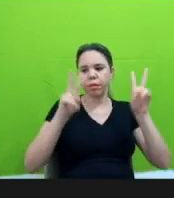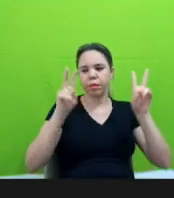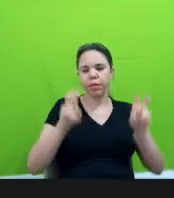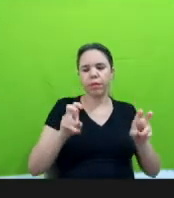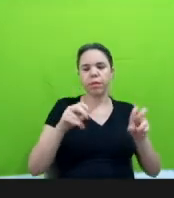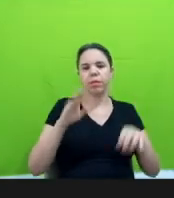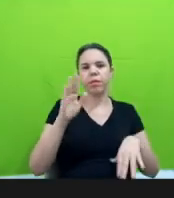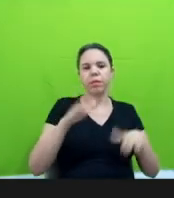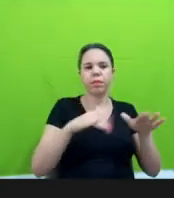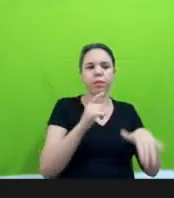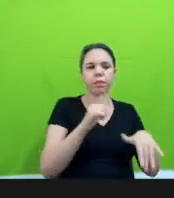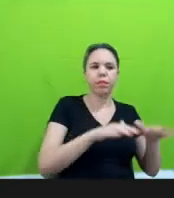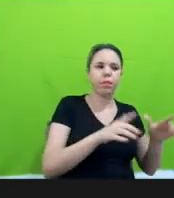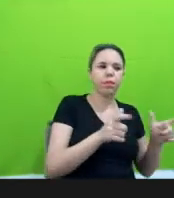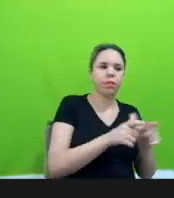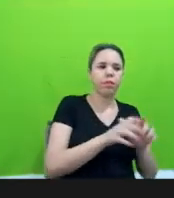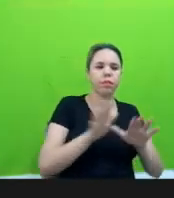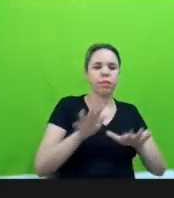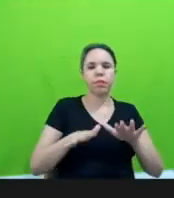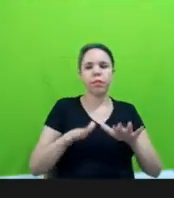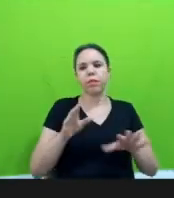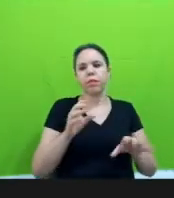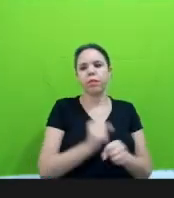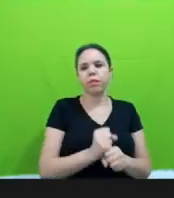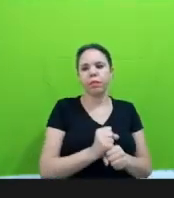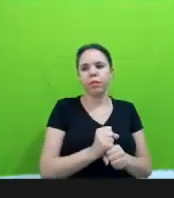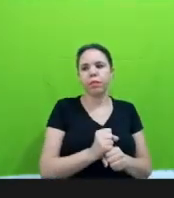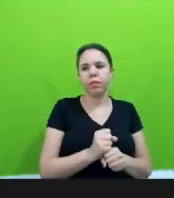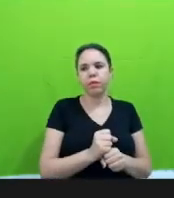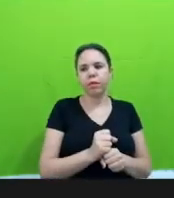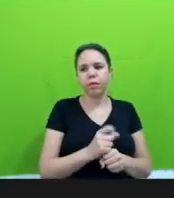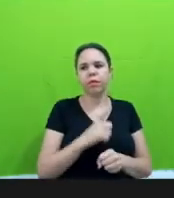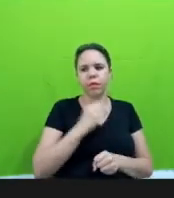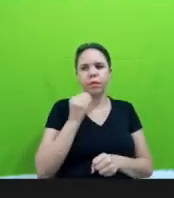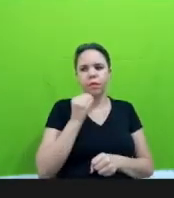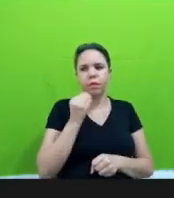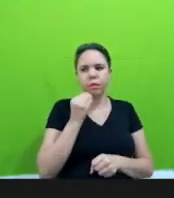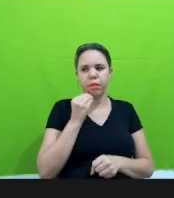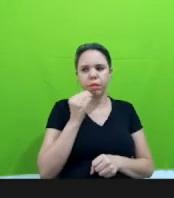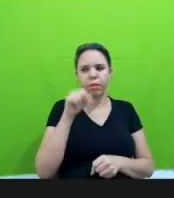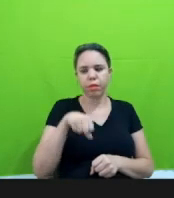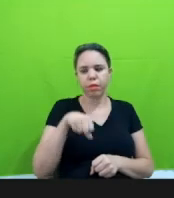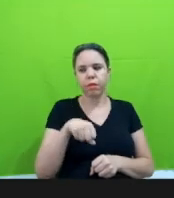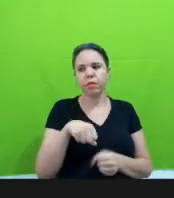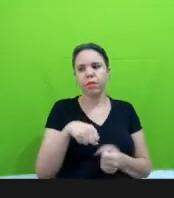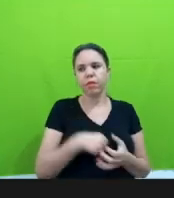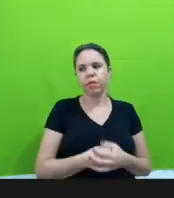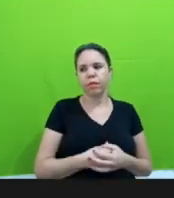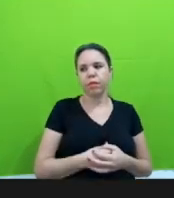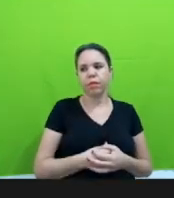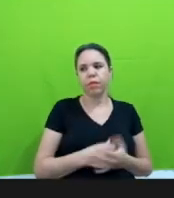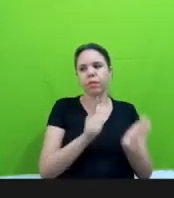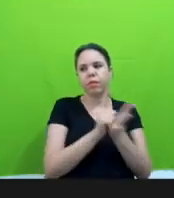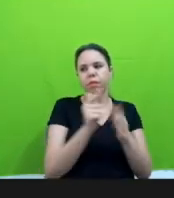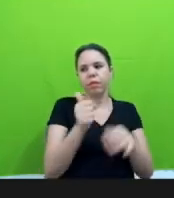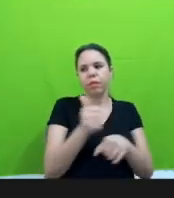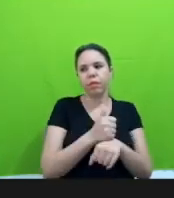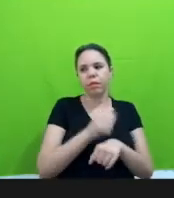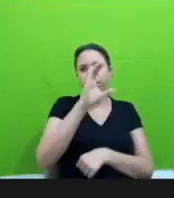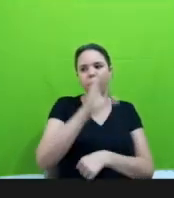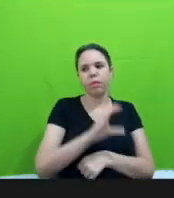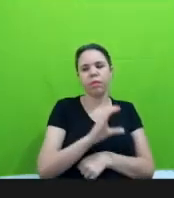mais ou menos, mas, em geral, há espaço para que os jornalistas e cidadãos em